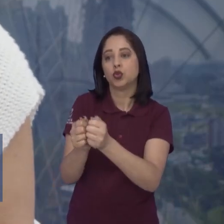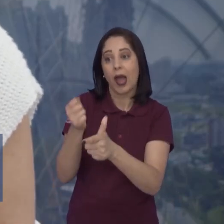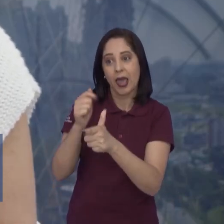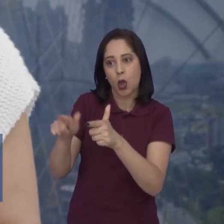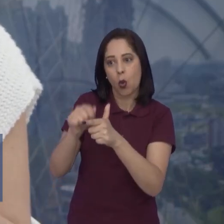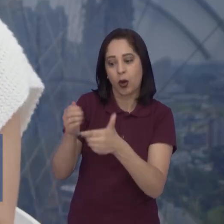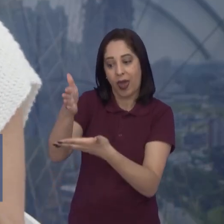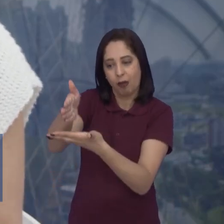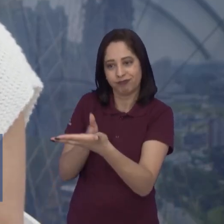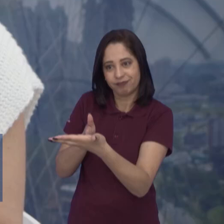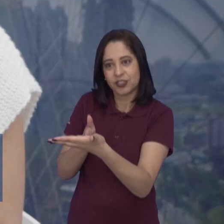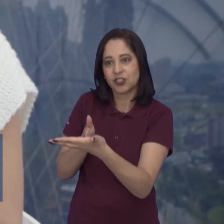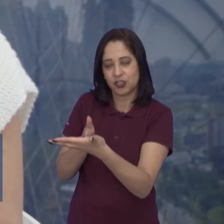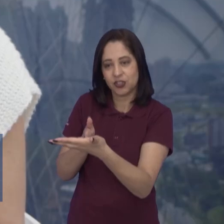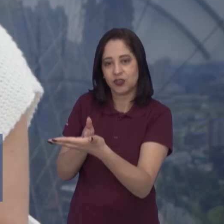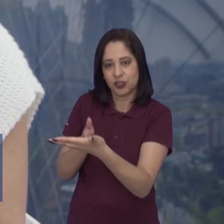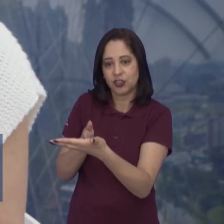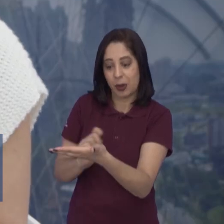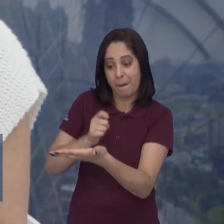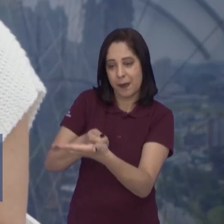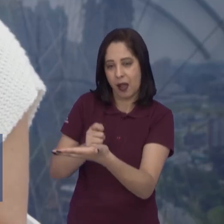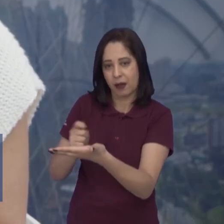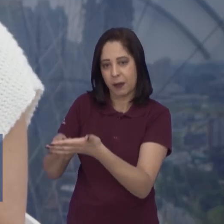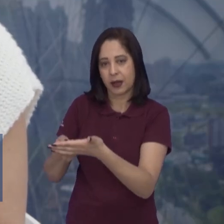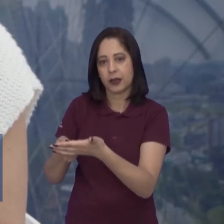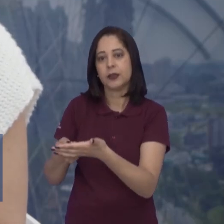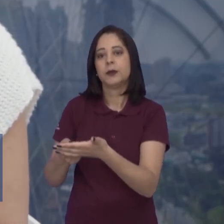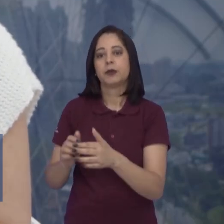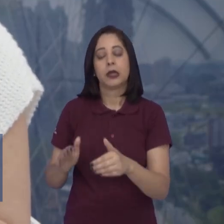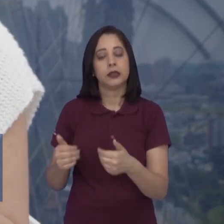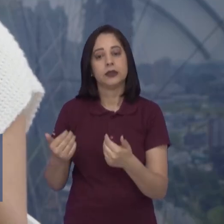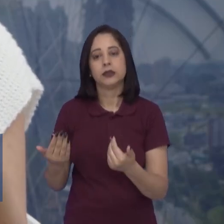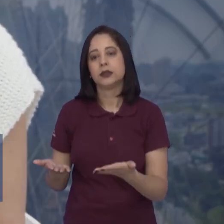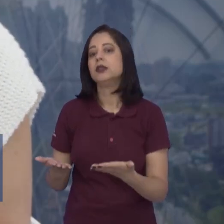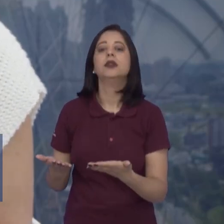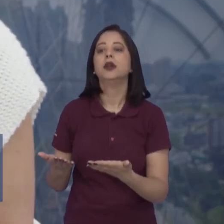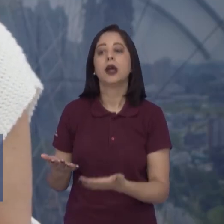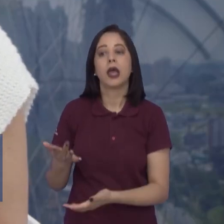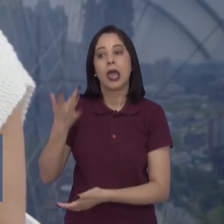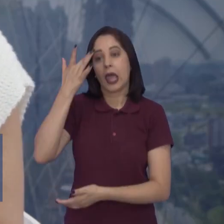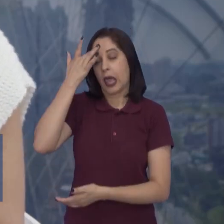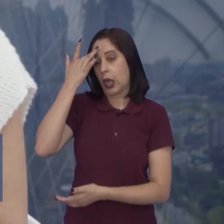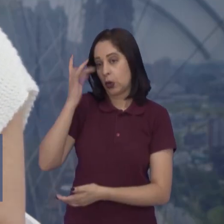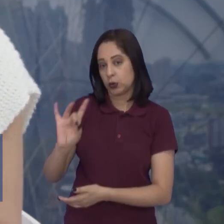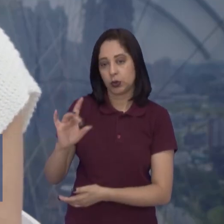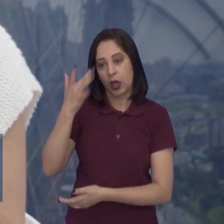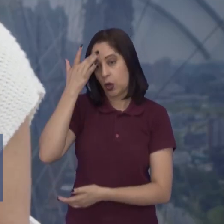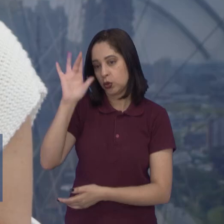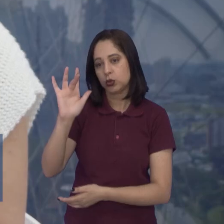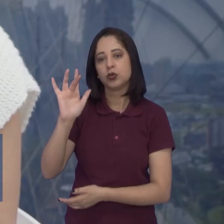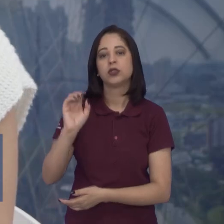né? Tanto o co-living, eu não sei se nesse caso que eles falaram foi de apartamento propriamente, só